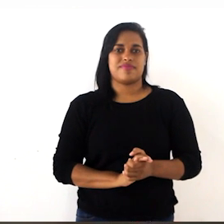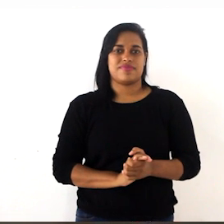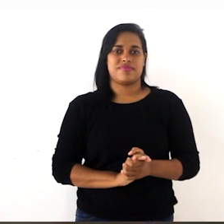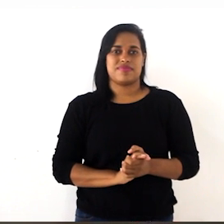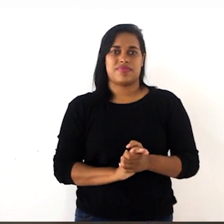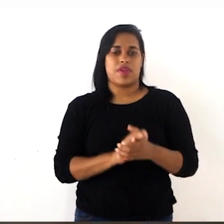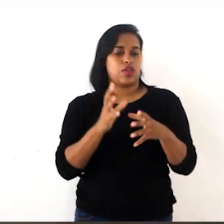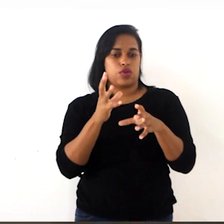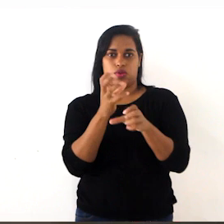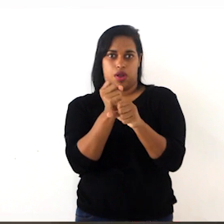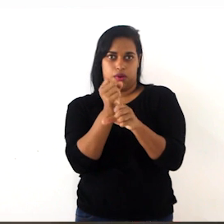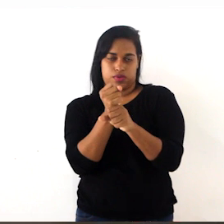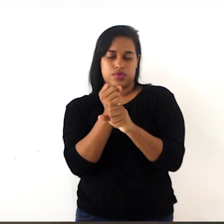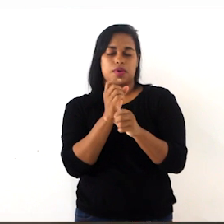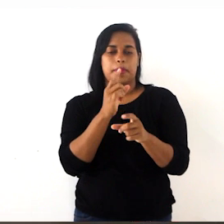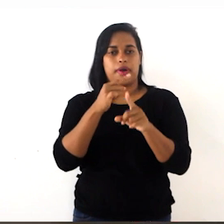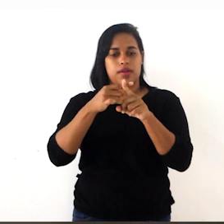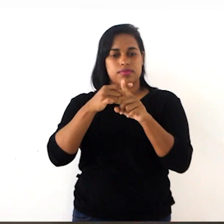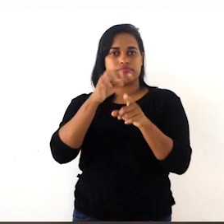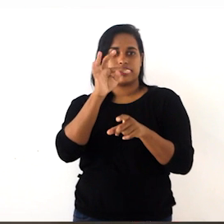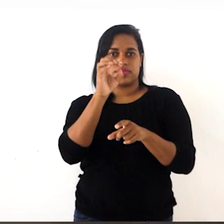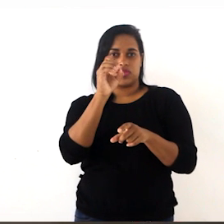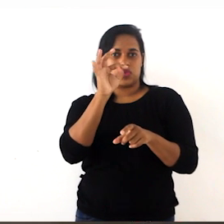o total.